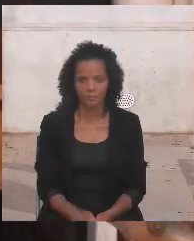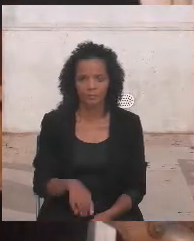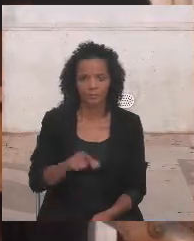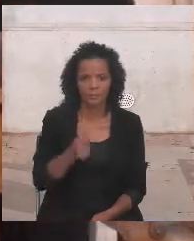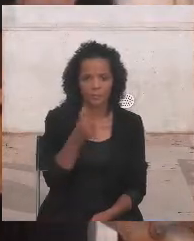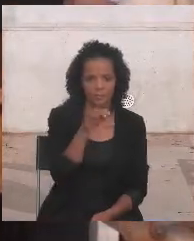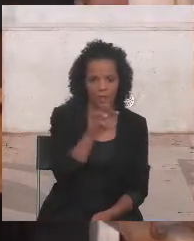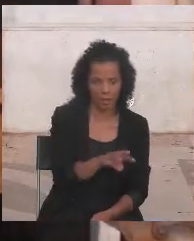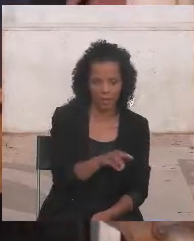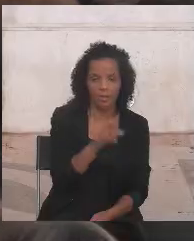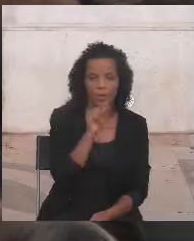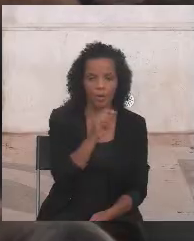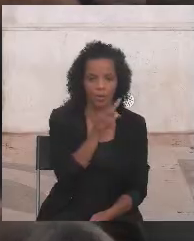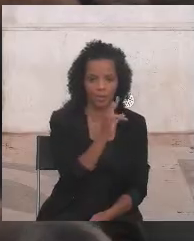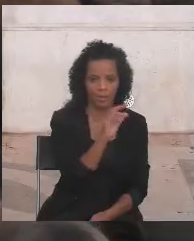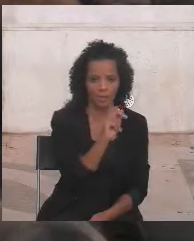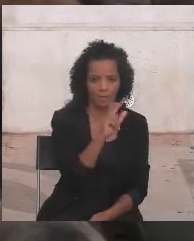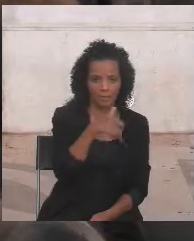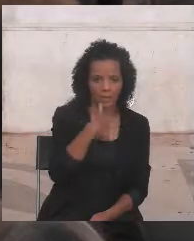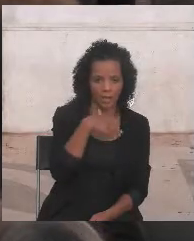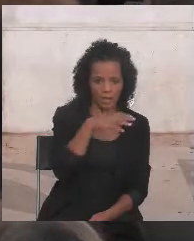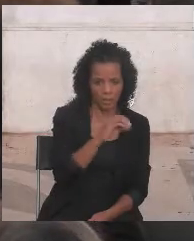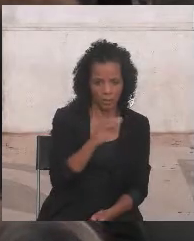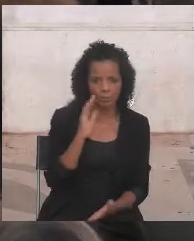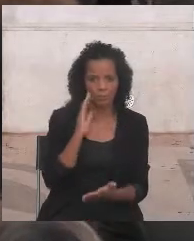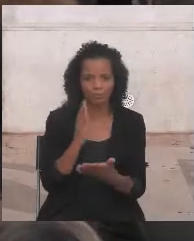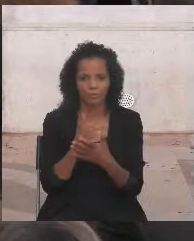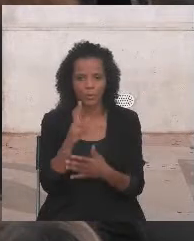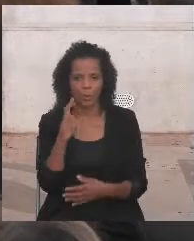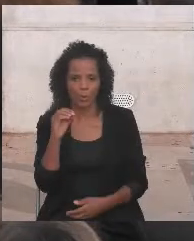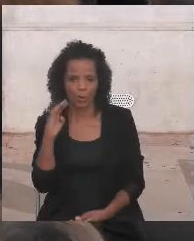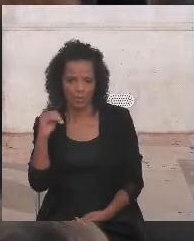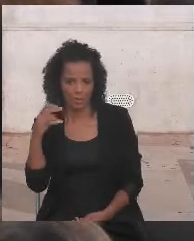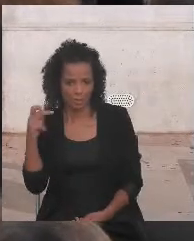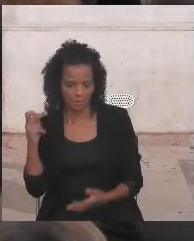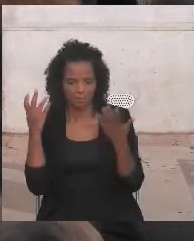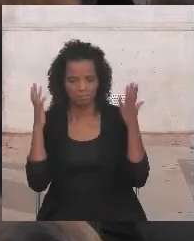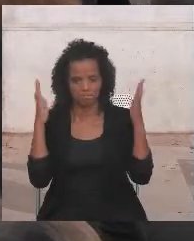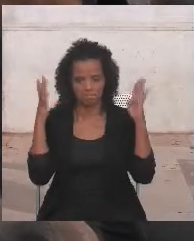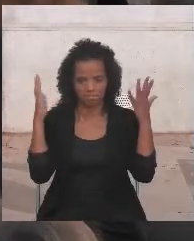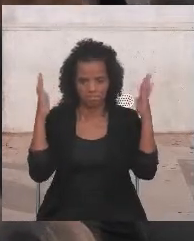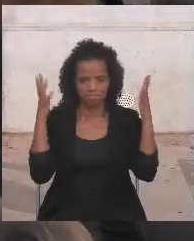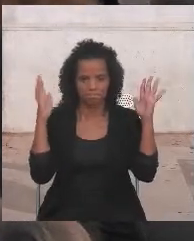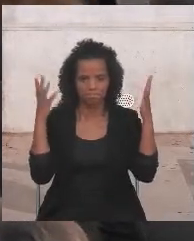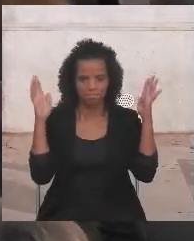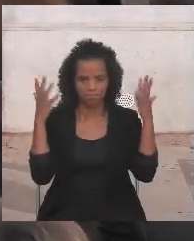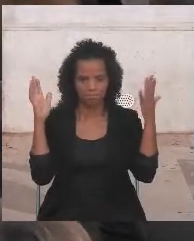Belém, Fernando Manuel Pacheco Ribeira Rosa.